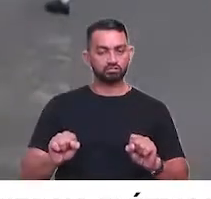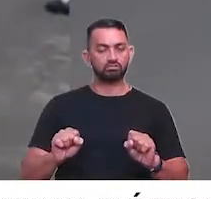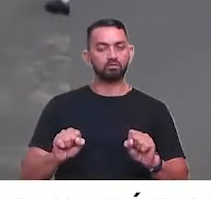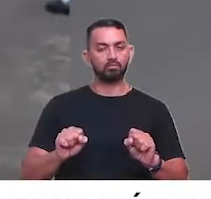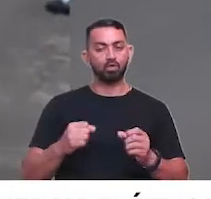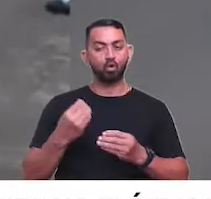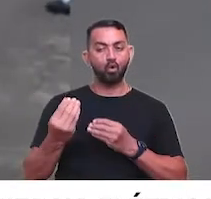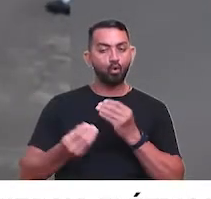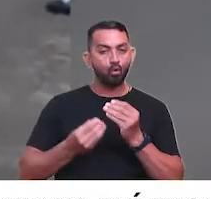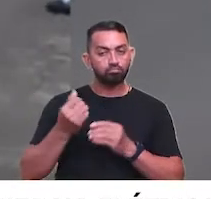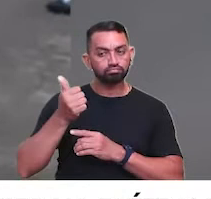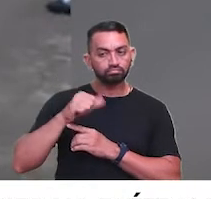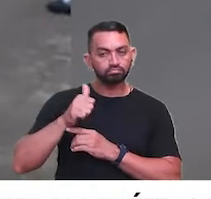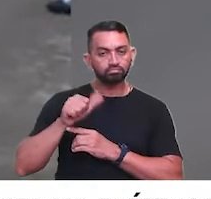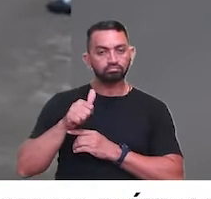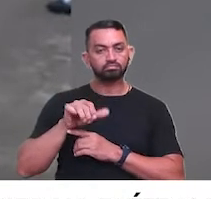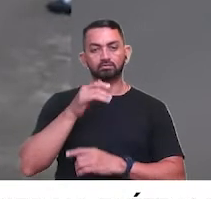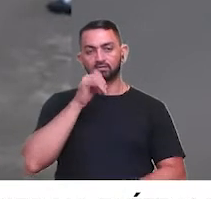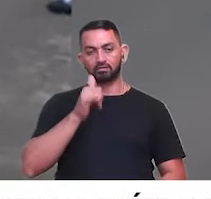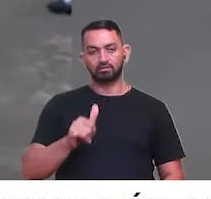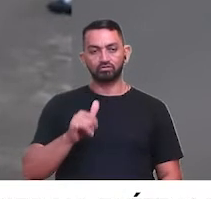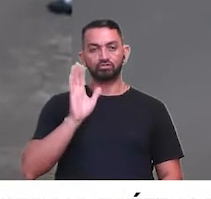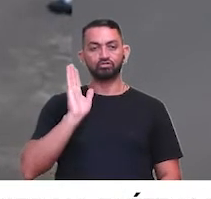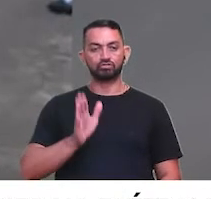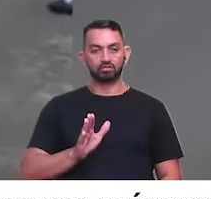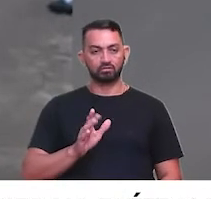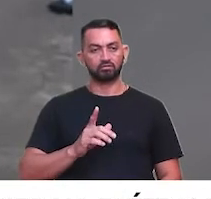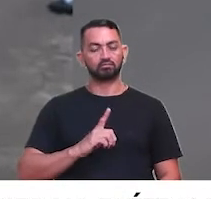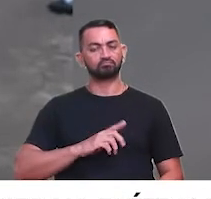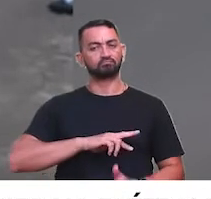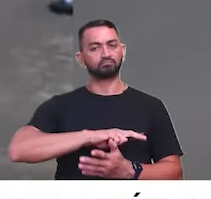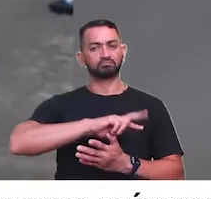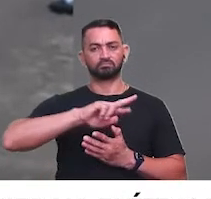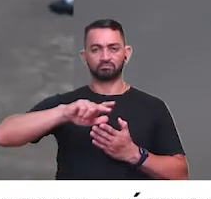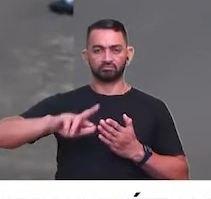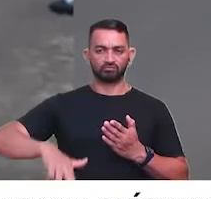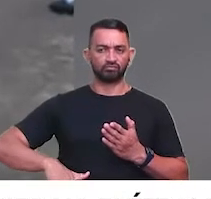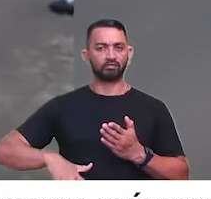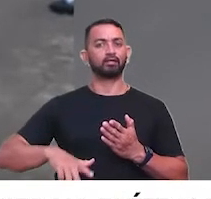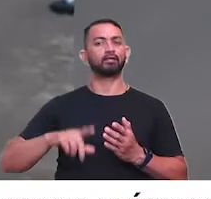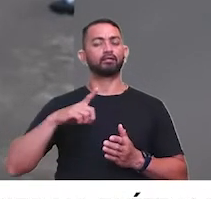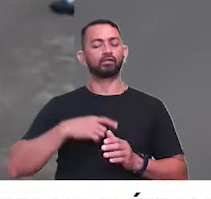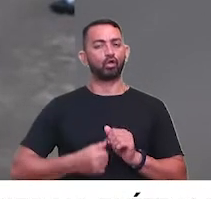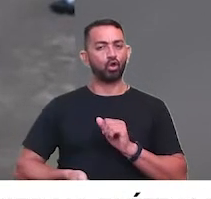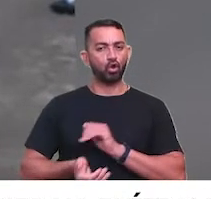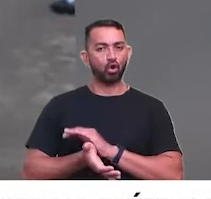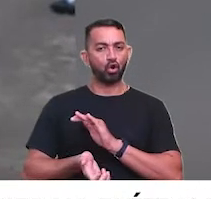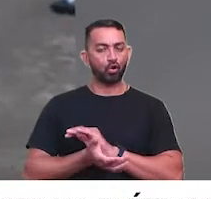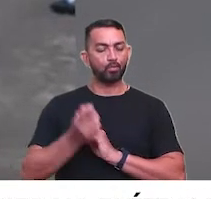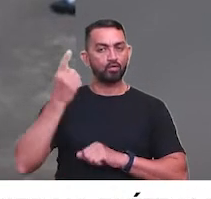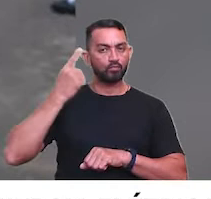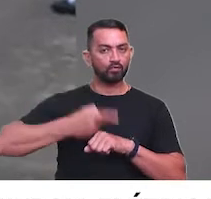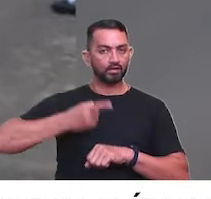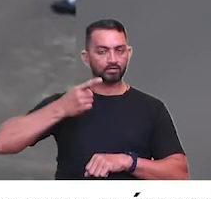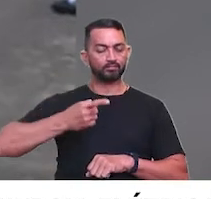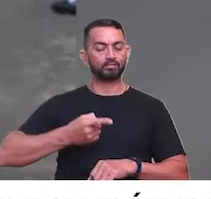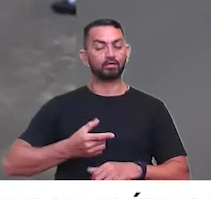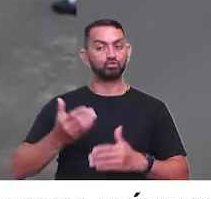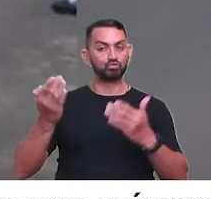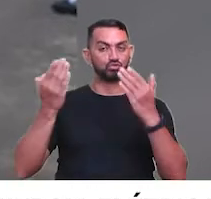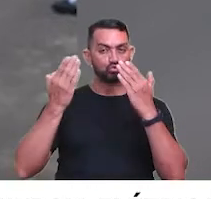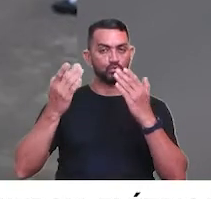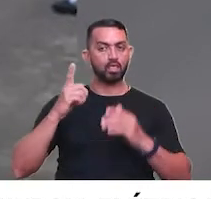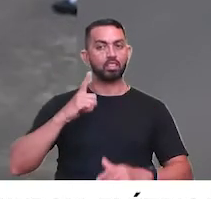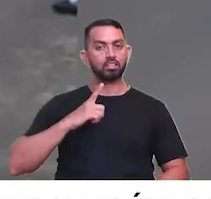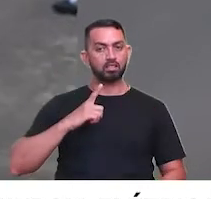nos sistemas de medição de energia resultando em 12 perícias com vários autos de infrações em flagrantes